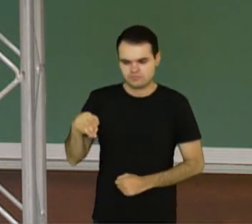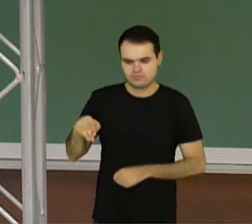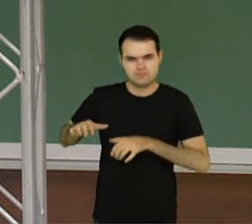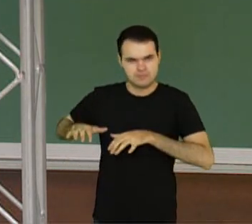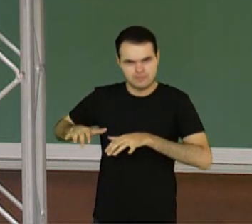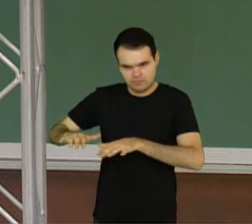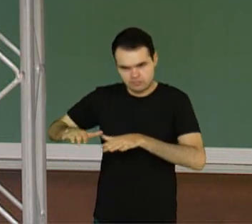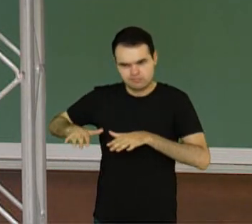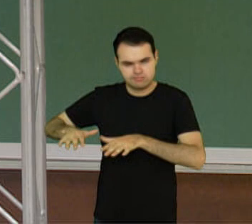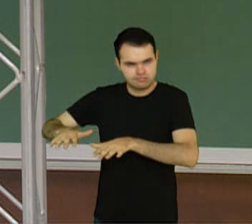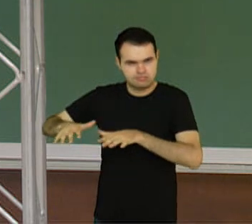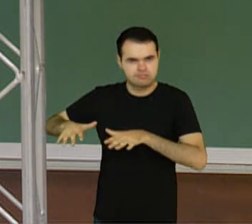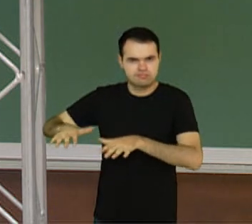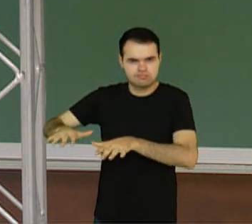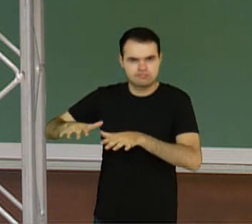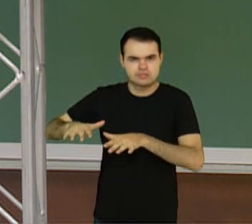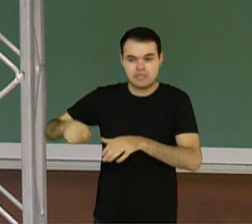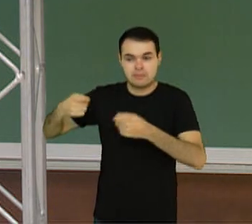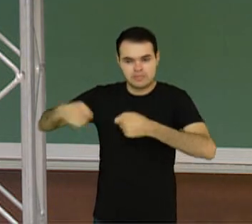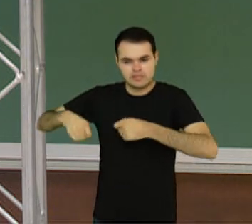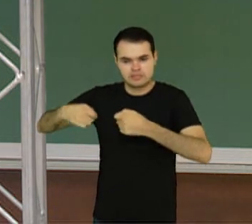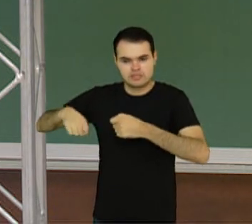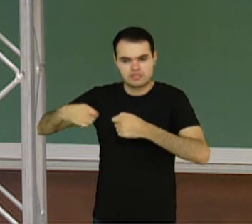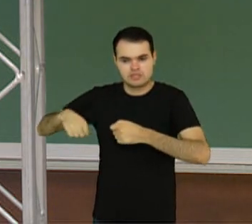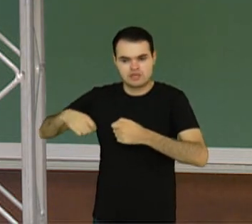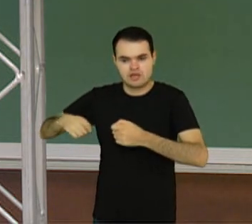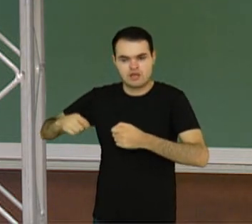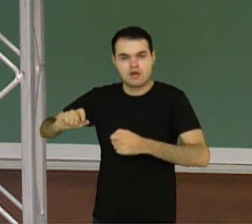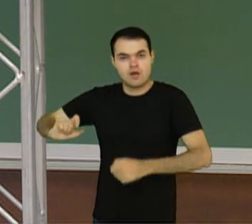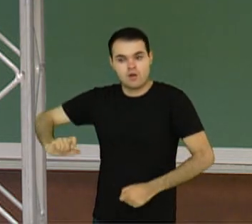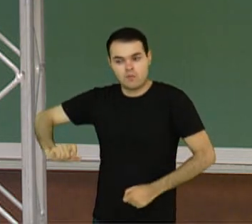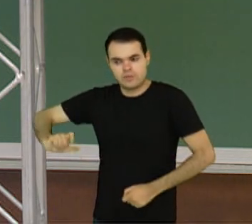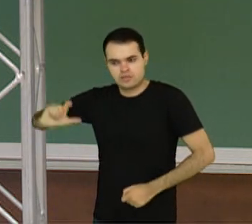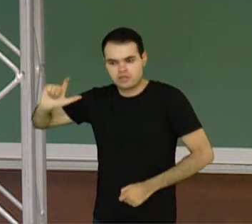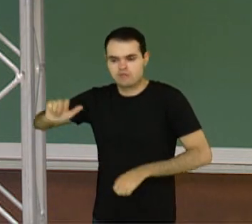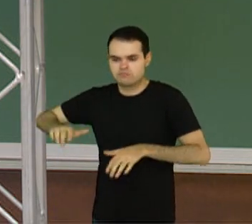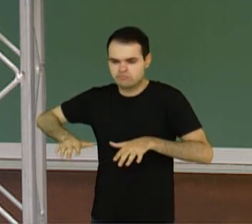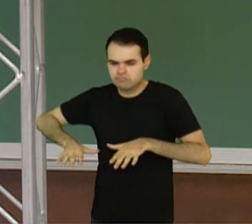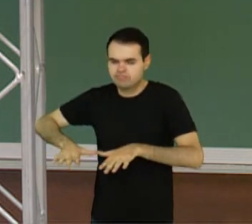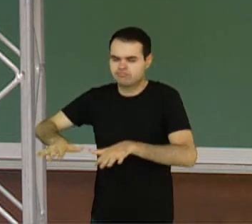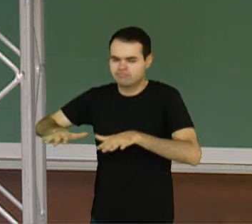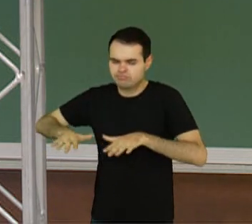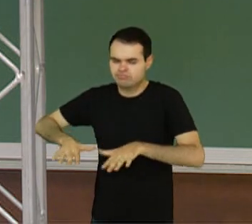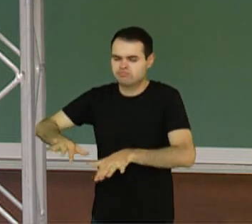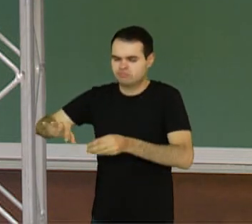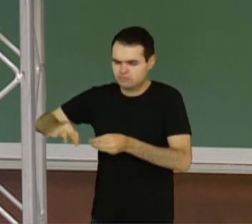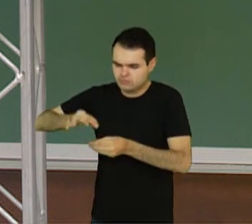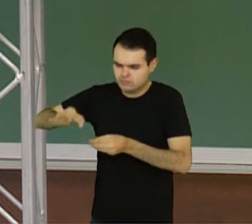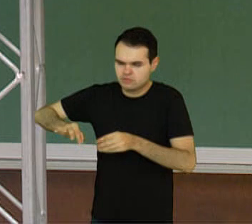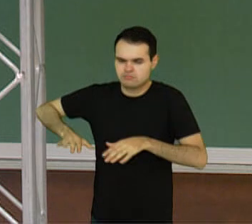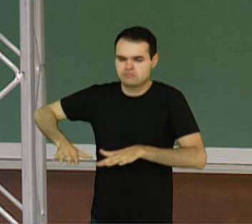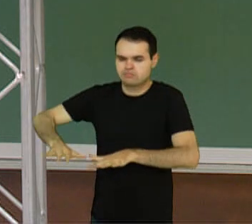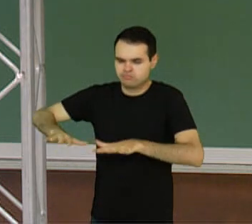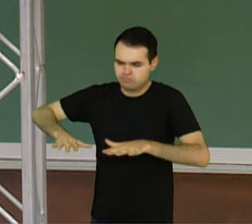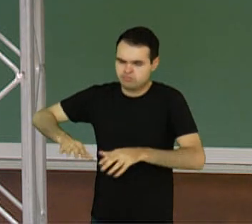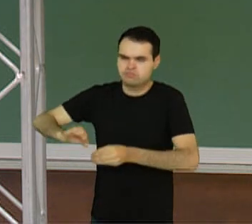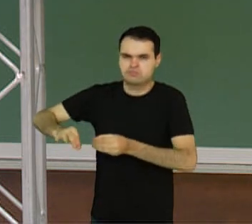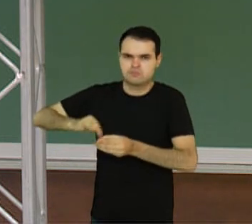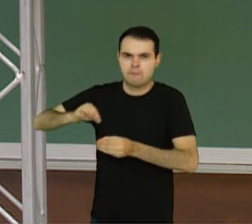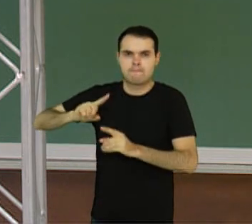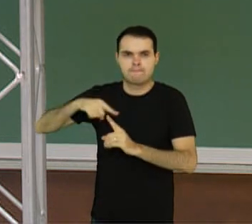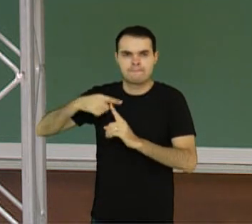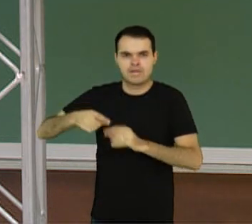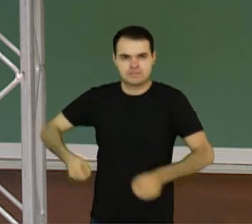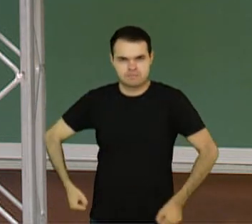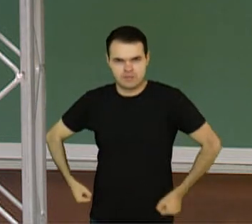que essa costureira, ela precisa aumentar a produção dela, à medida que ela precisa costurar mais bermudas,